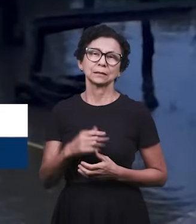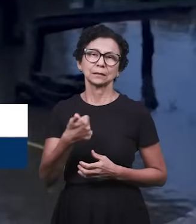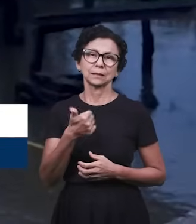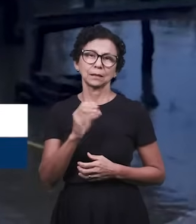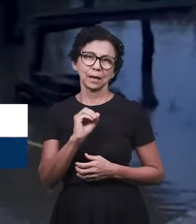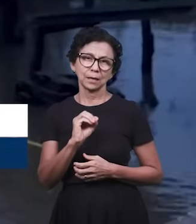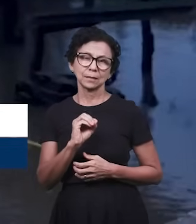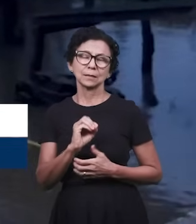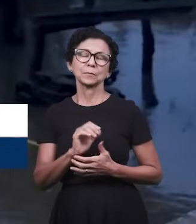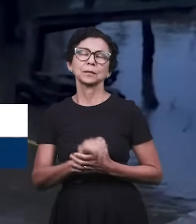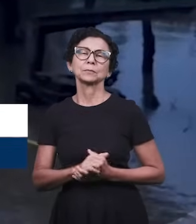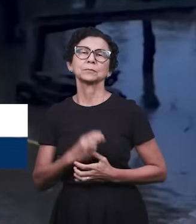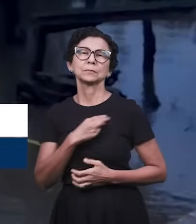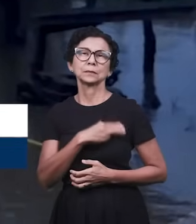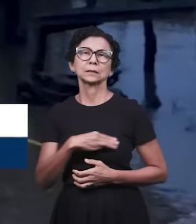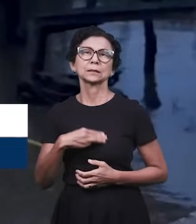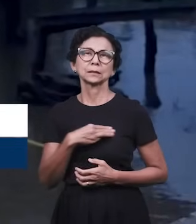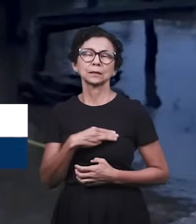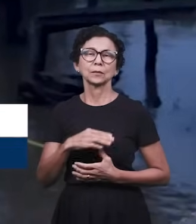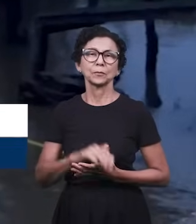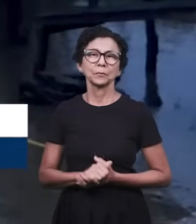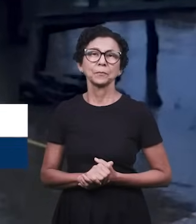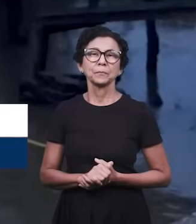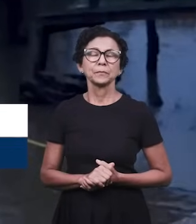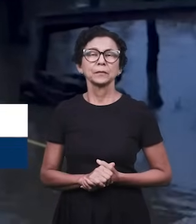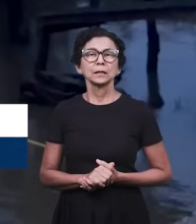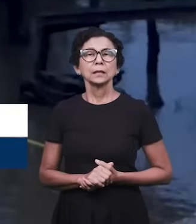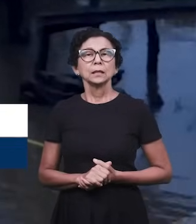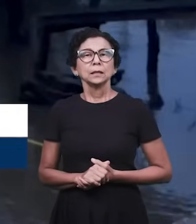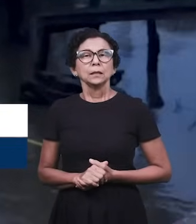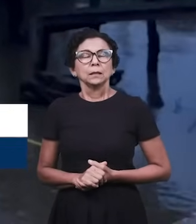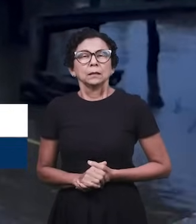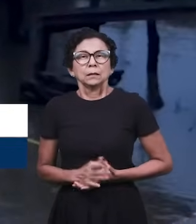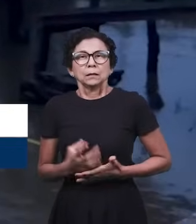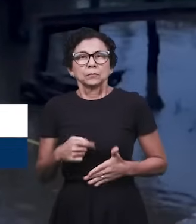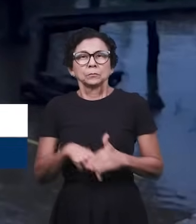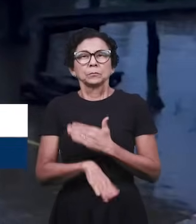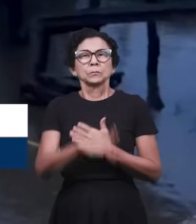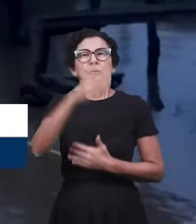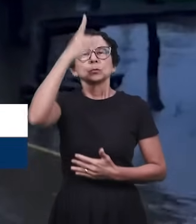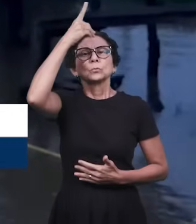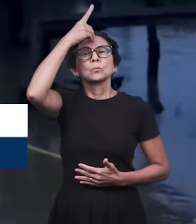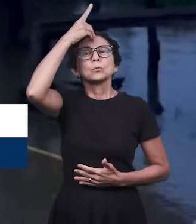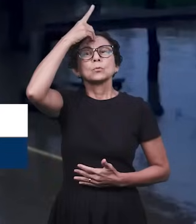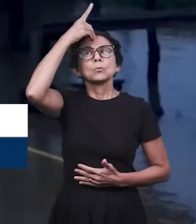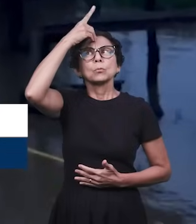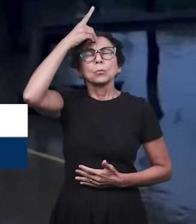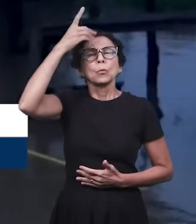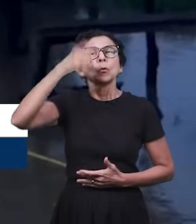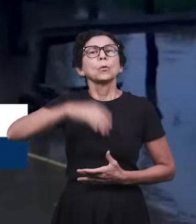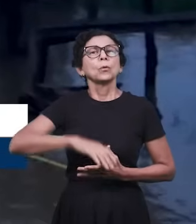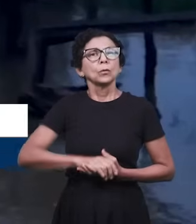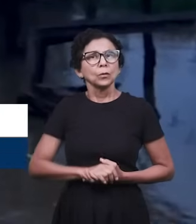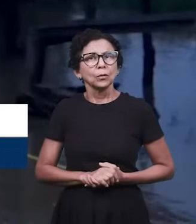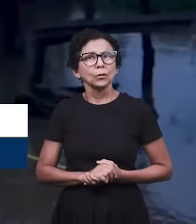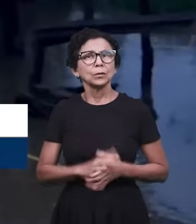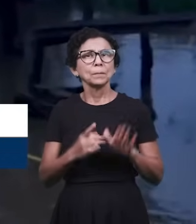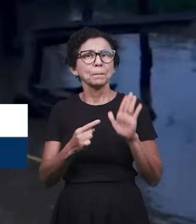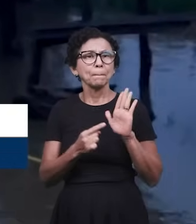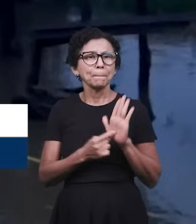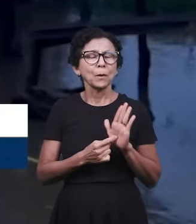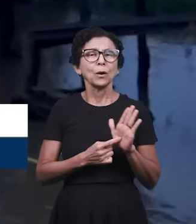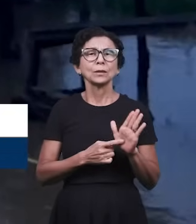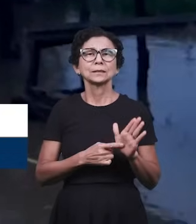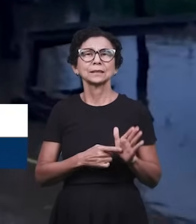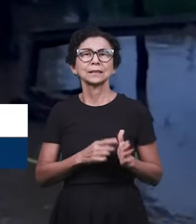vemos que os dons espirituais são sempre muito profundos, dons que identificam as pessoas que nós visitamos, que nós